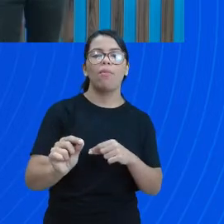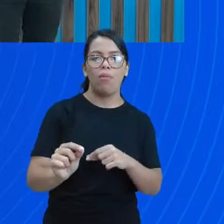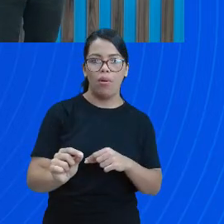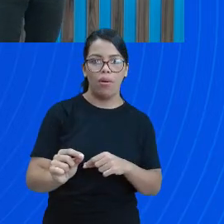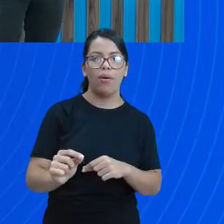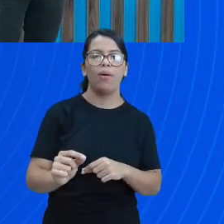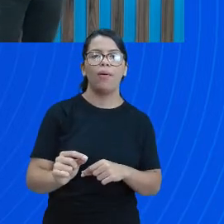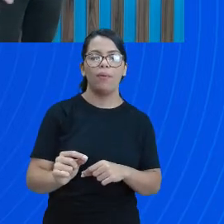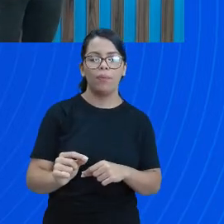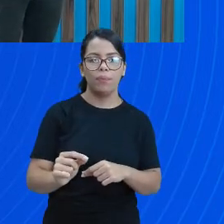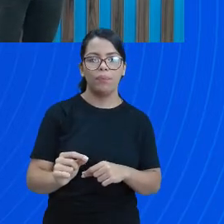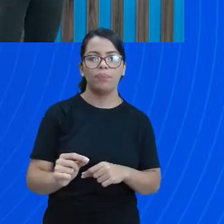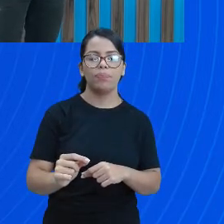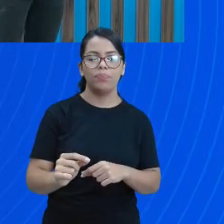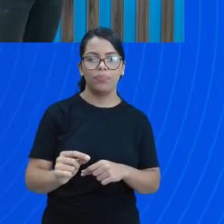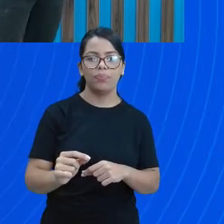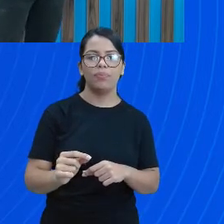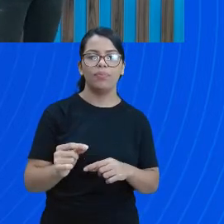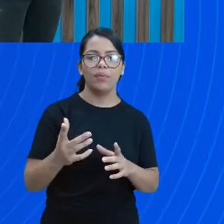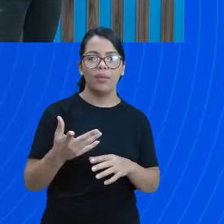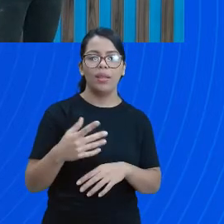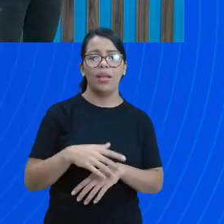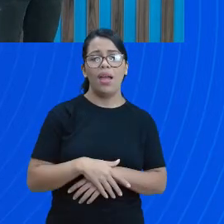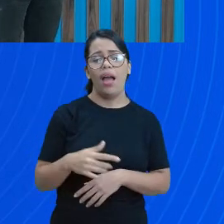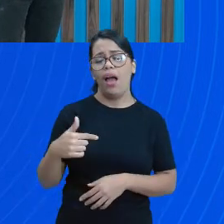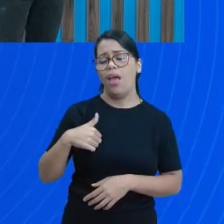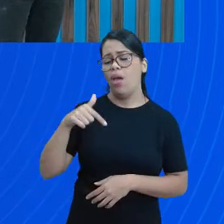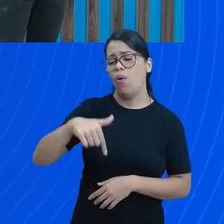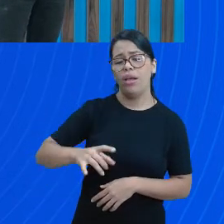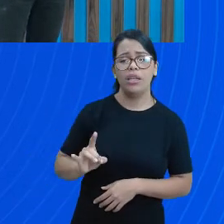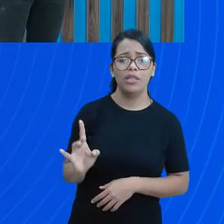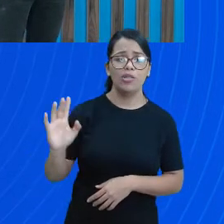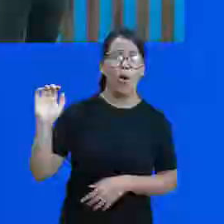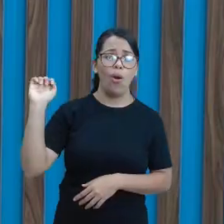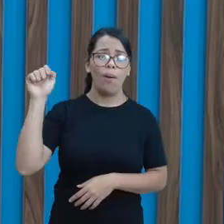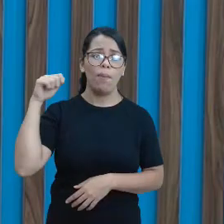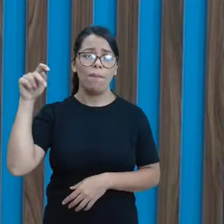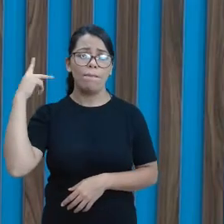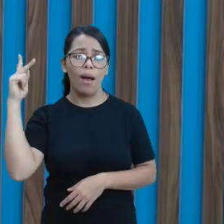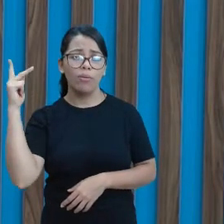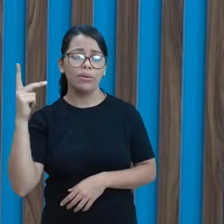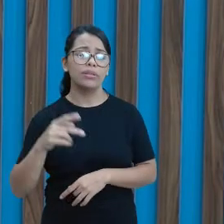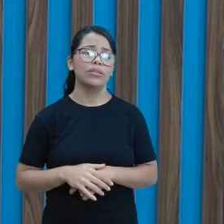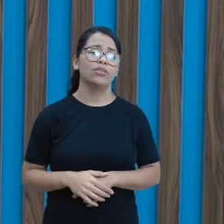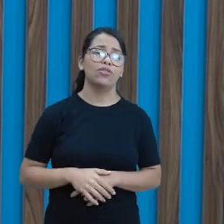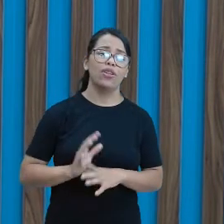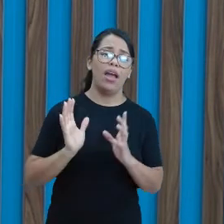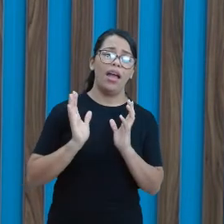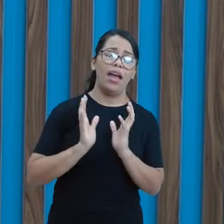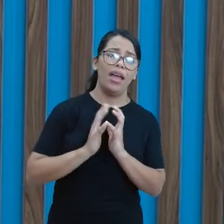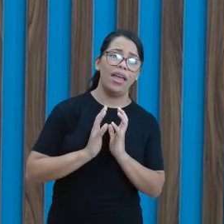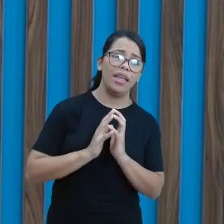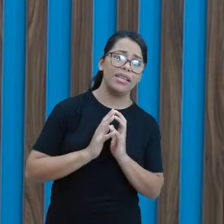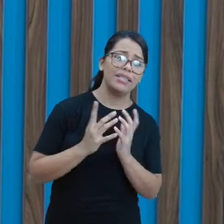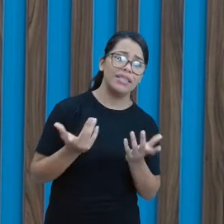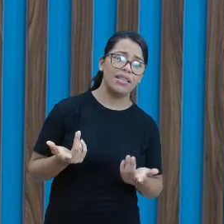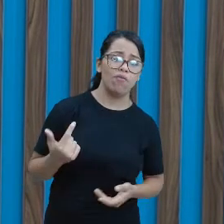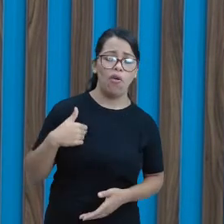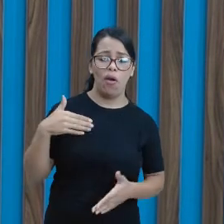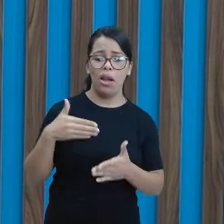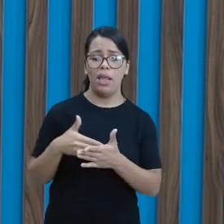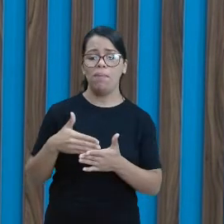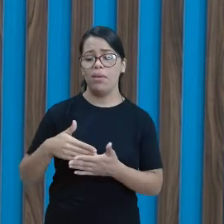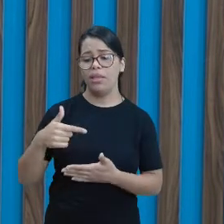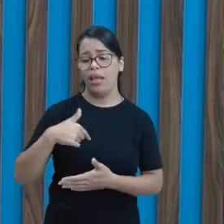é só dentro de Paulista, Recife, o senhor... São Lourenço, né? Exatamente. Somos muito limitados aqui no nosso estado, né, gente? Diferente do pessoal